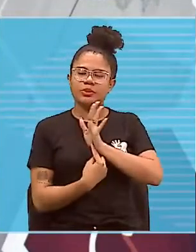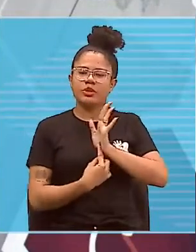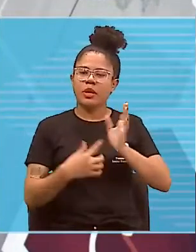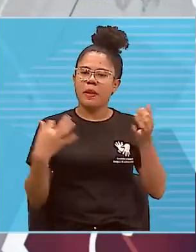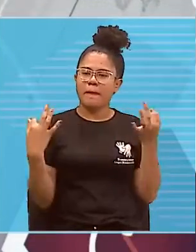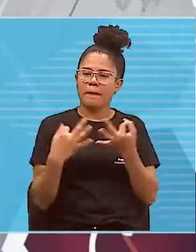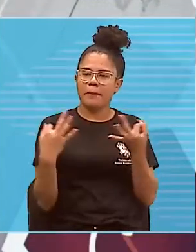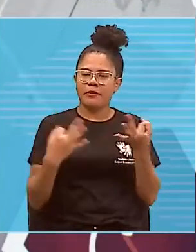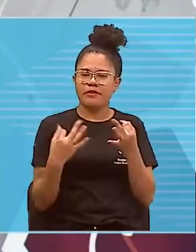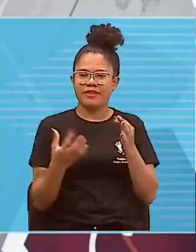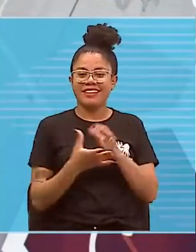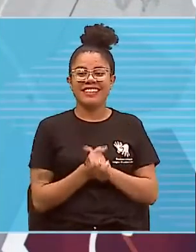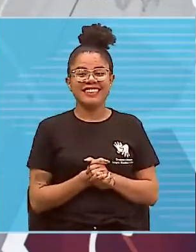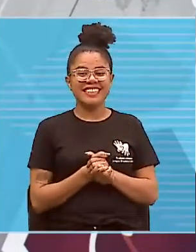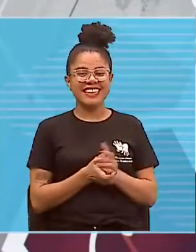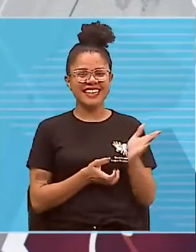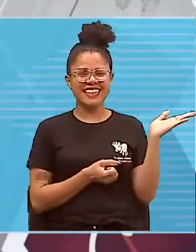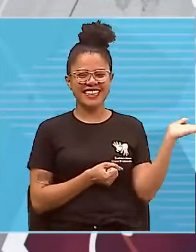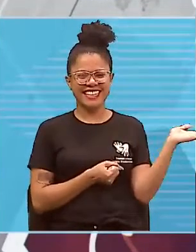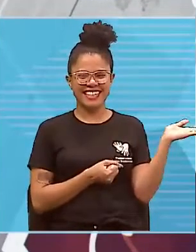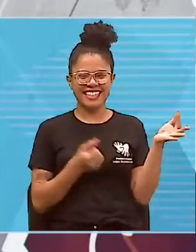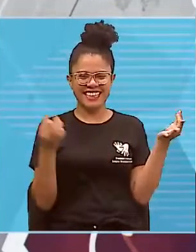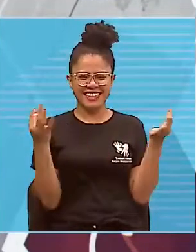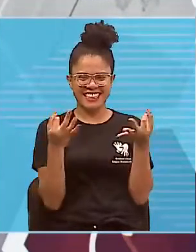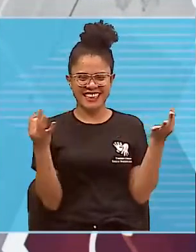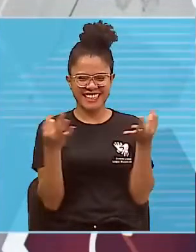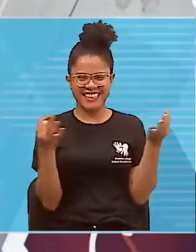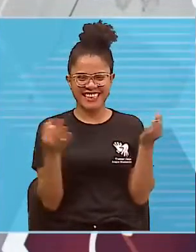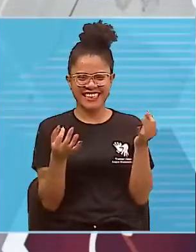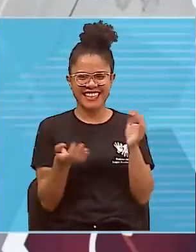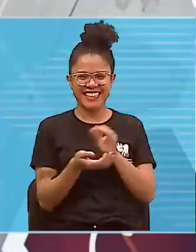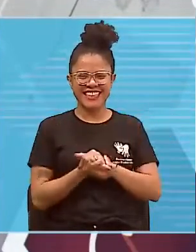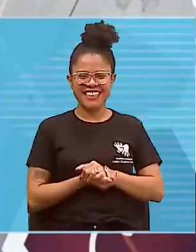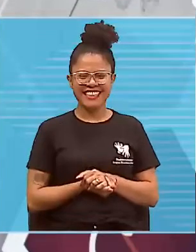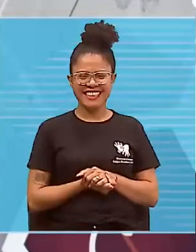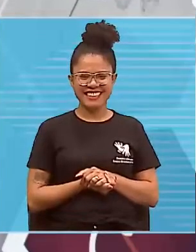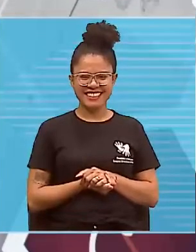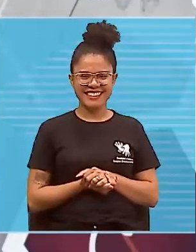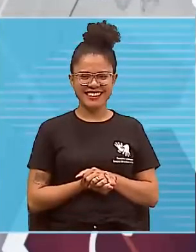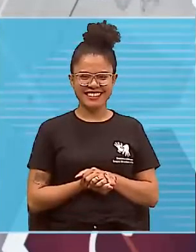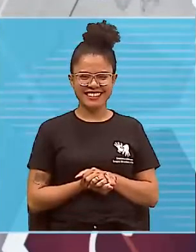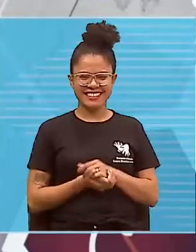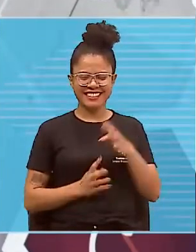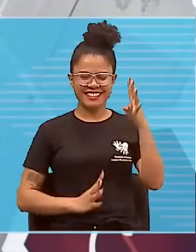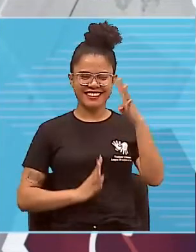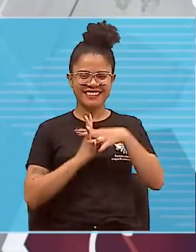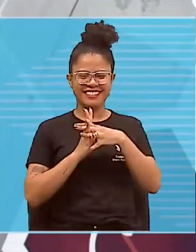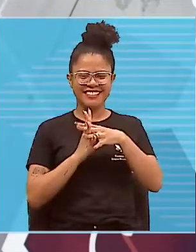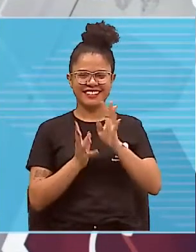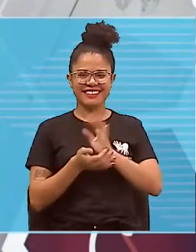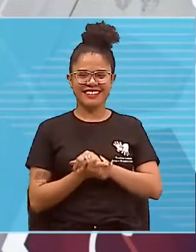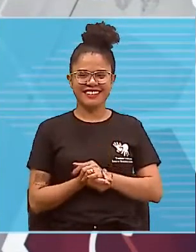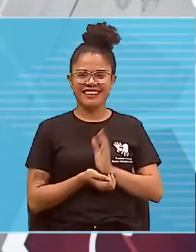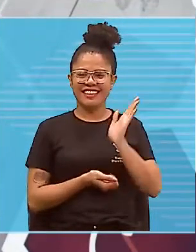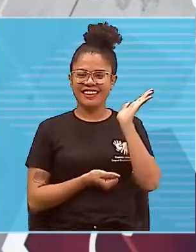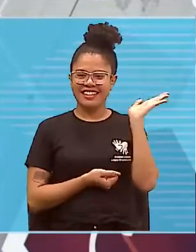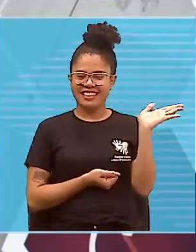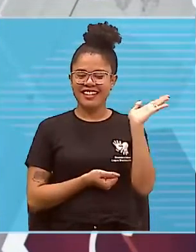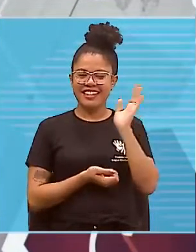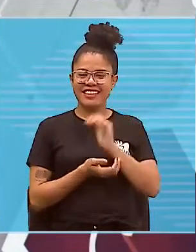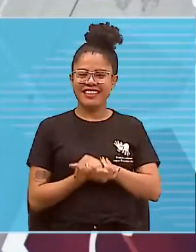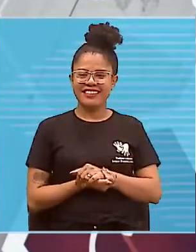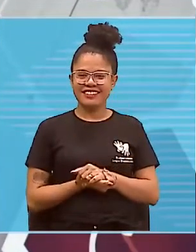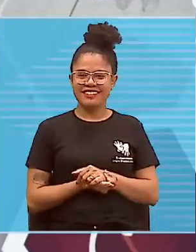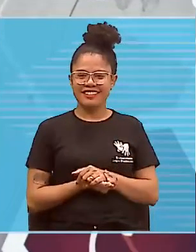perfeito jovem olha aí rapaz Fernanda é show de bola Eita fé no top demais galerinha Então esse